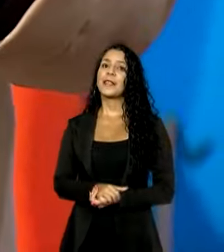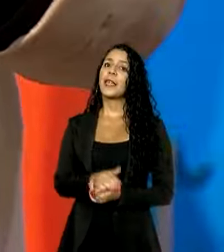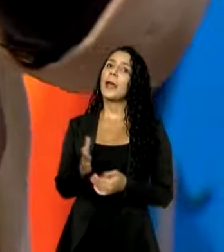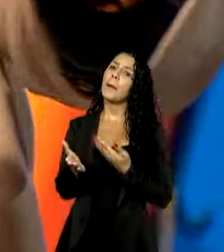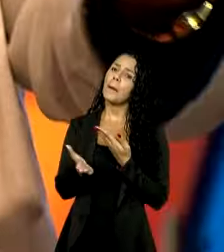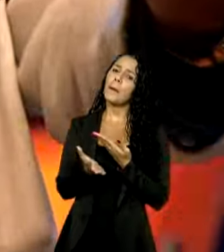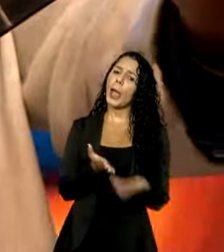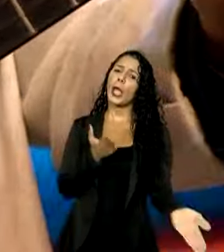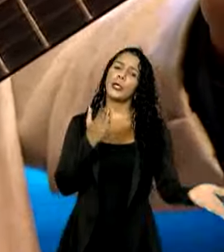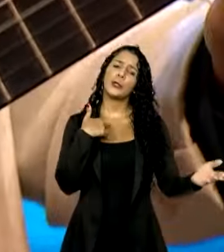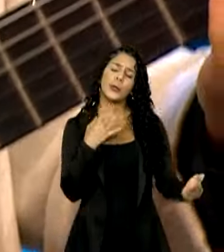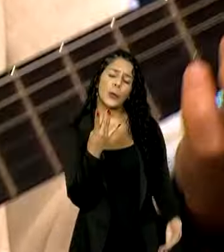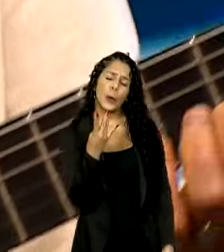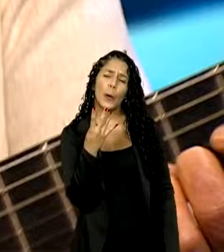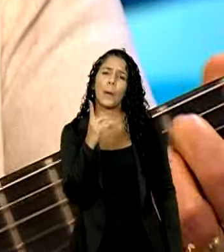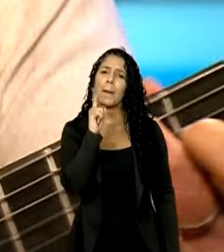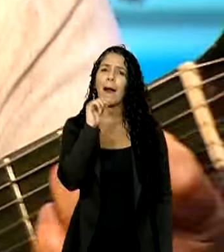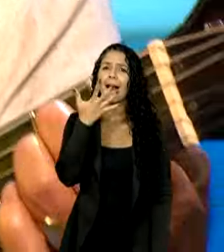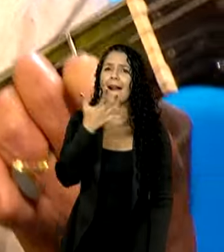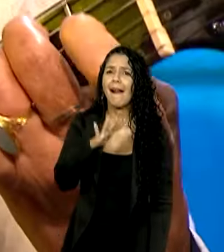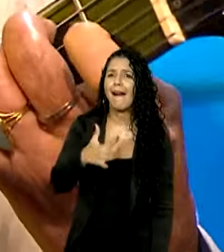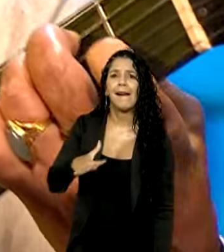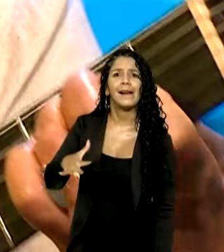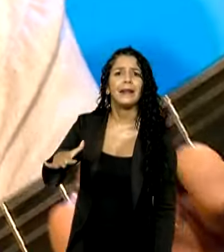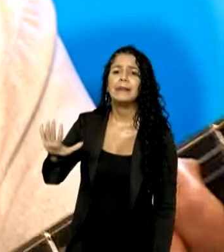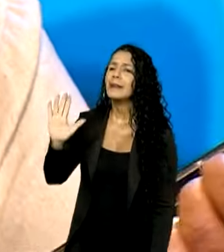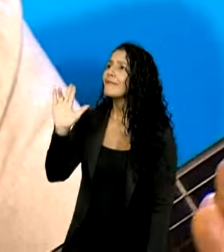Perdi meu anel.